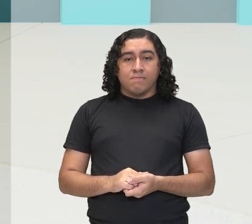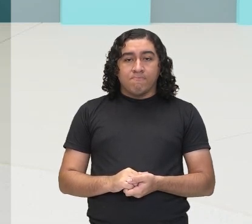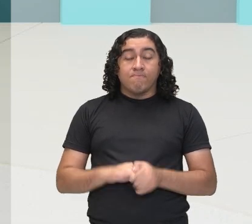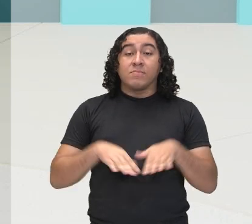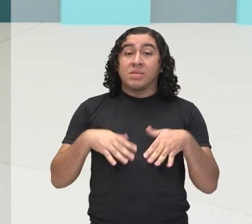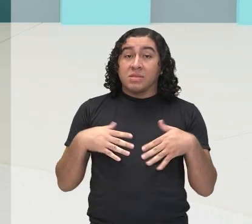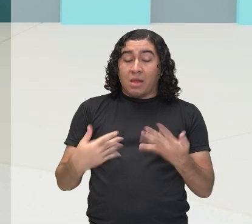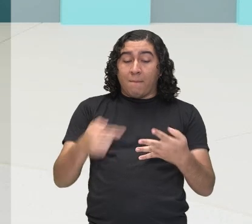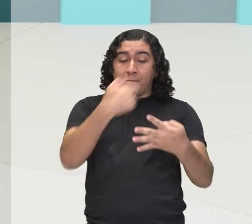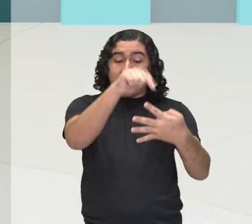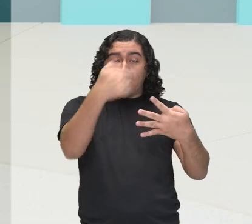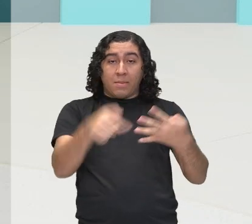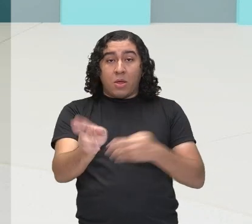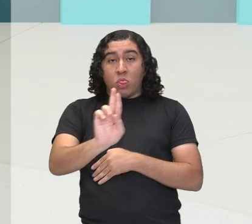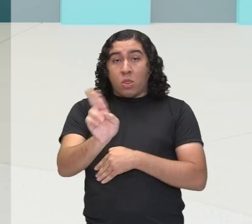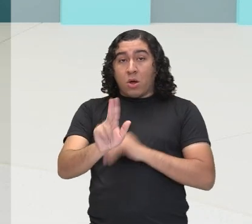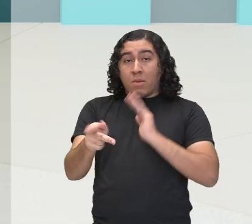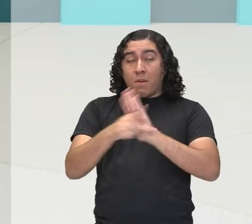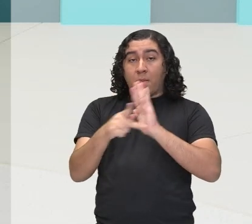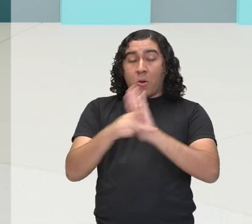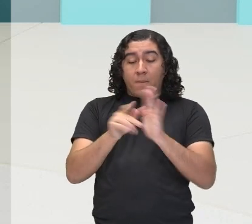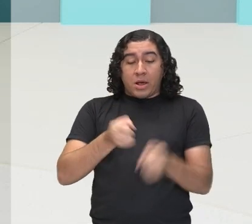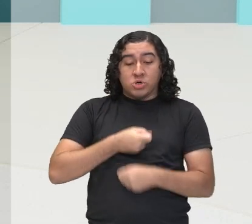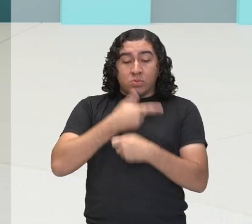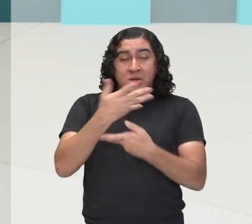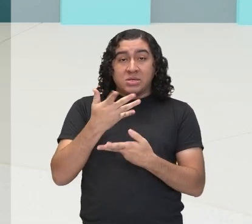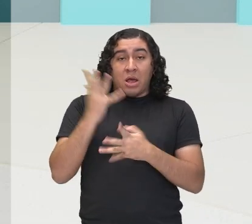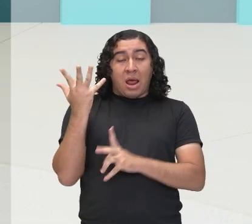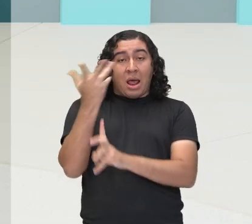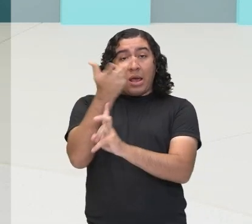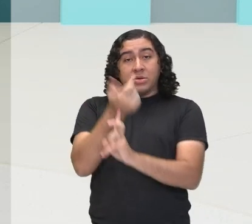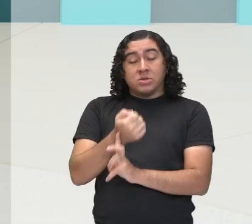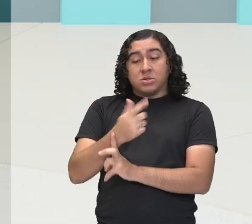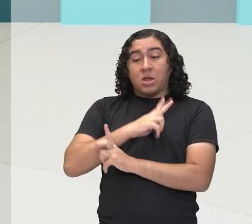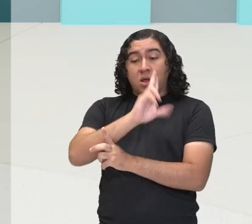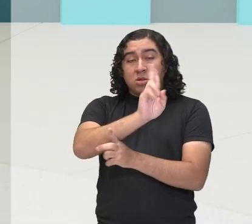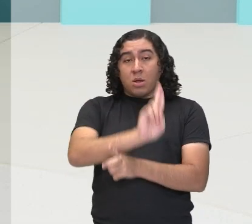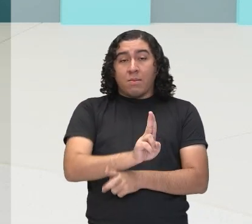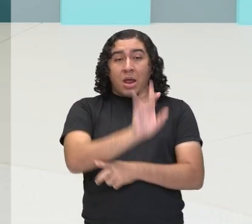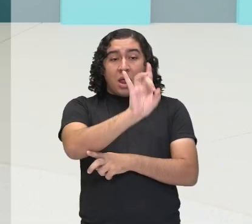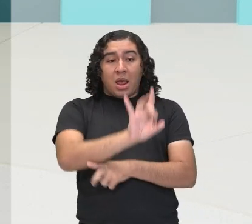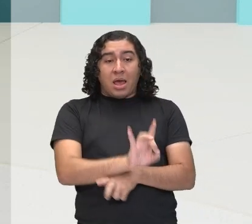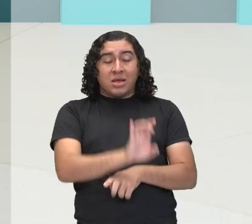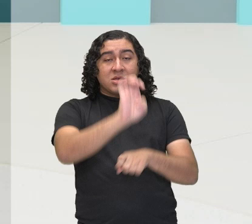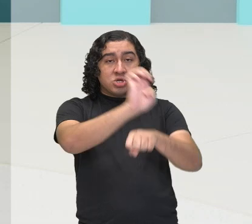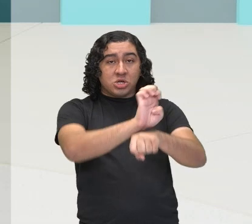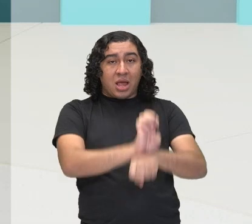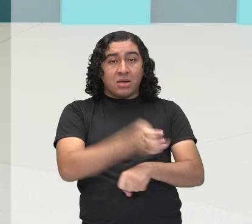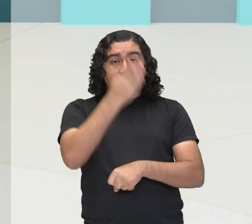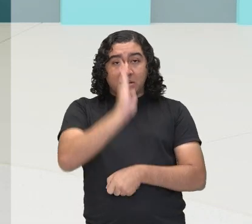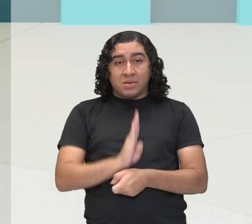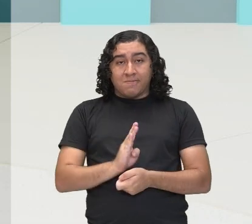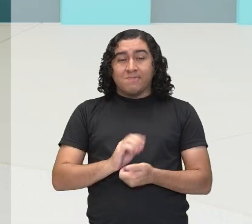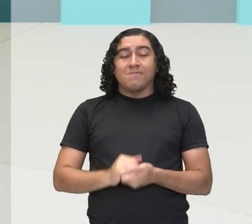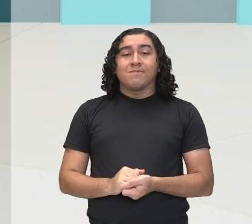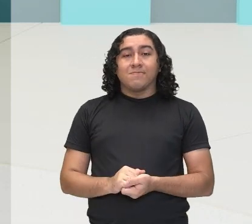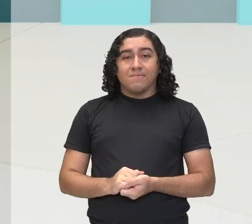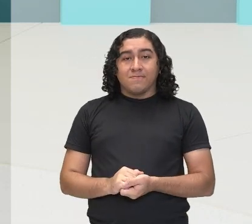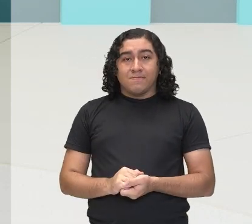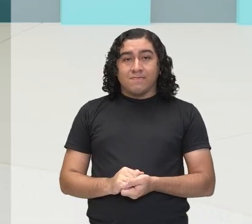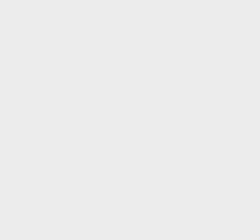esses são os nomes que a manifestação artística recebe em todos os estados brasileiros.